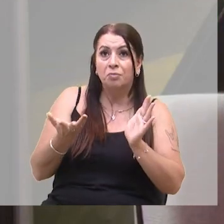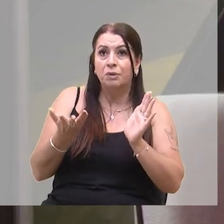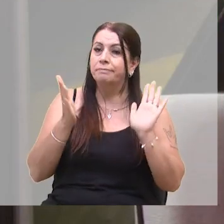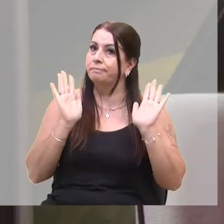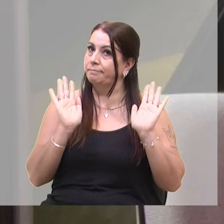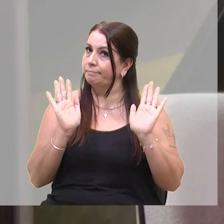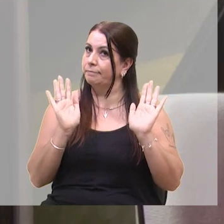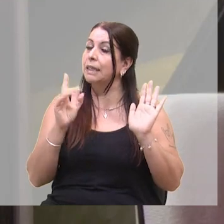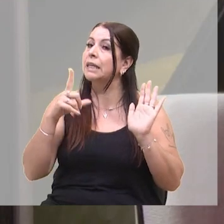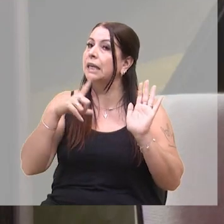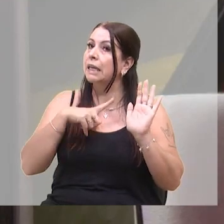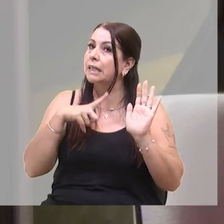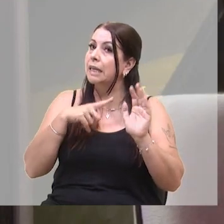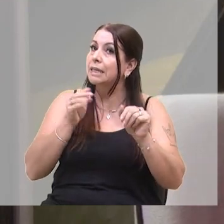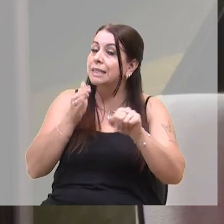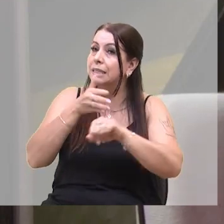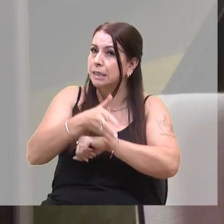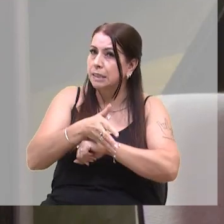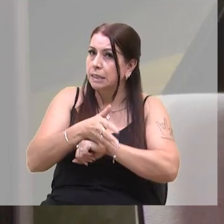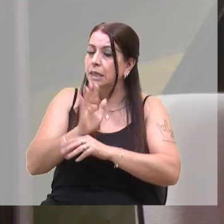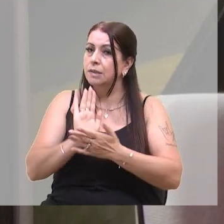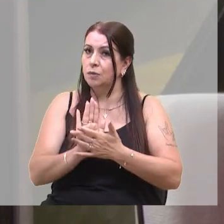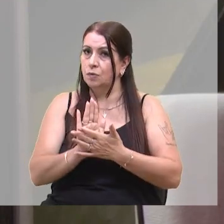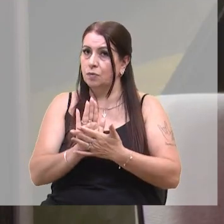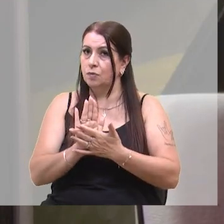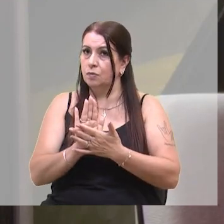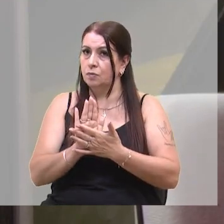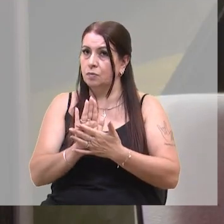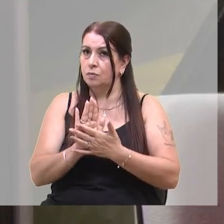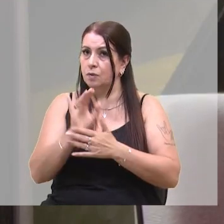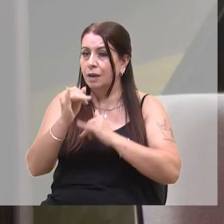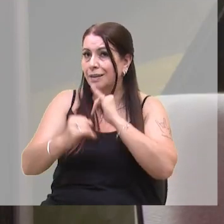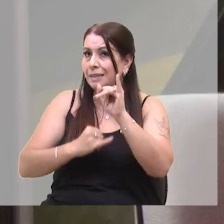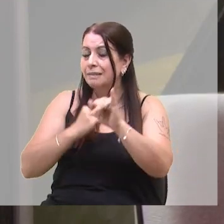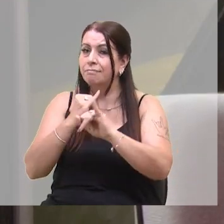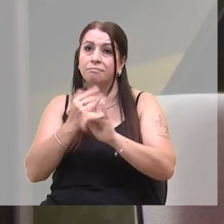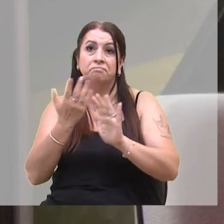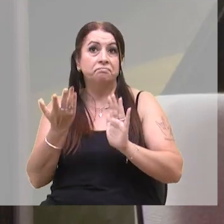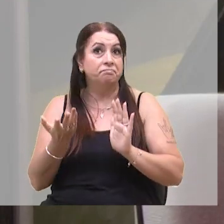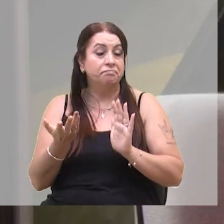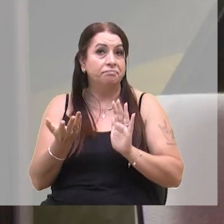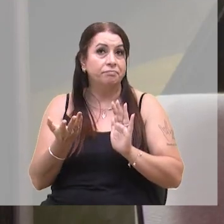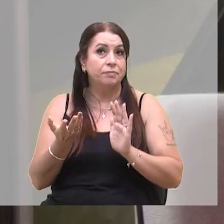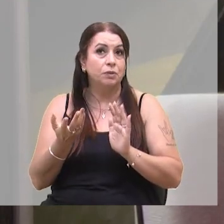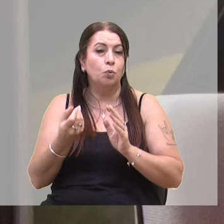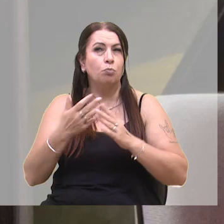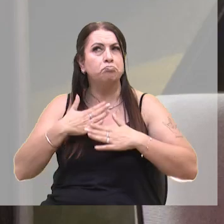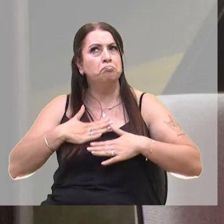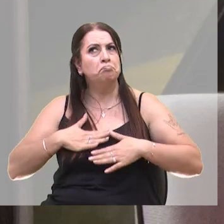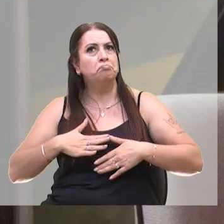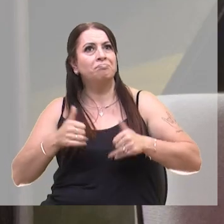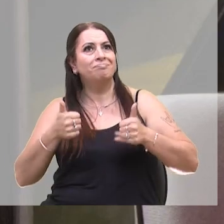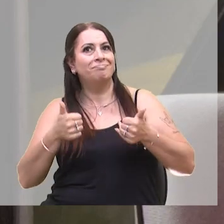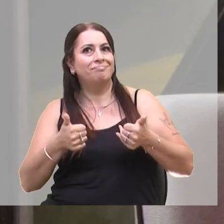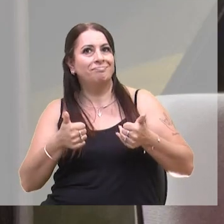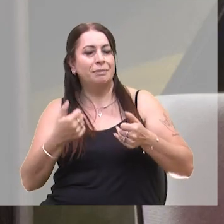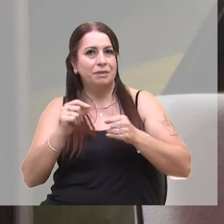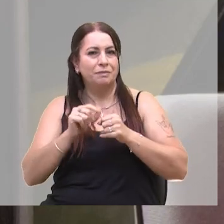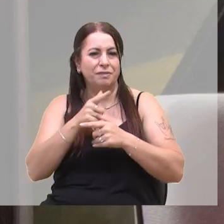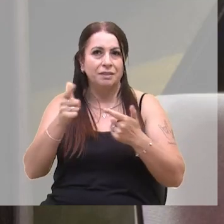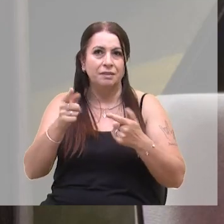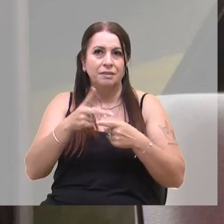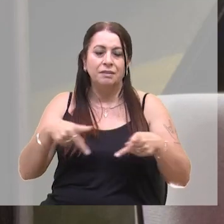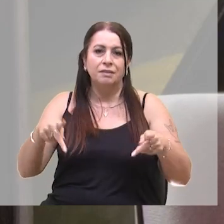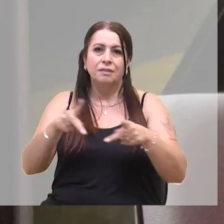mais fácil a gente assistir pelo Facebook, talvez pelo YouTube. Quem tem esse acesso à internet,